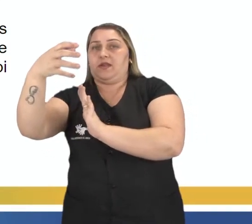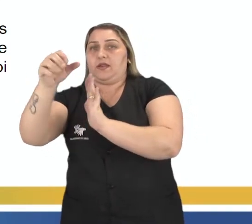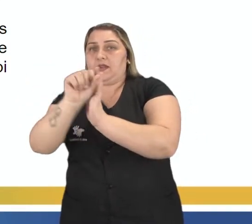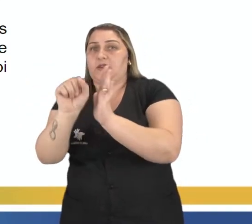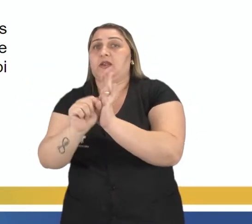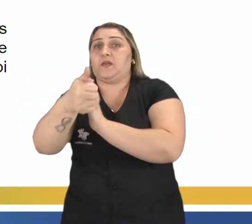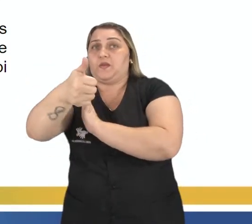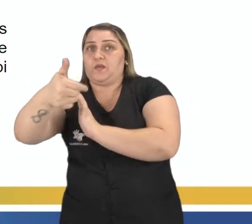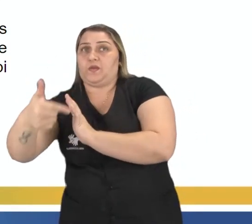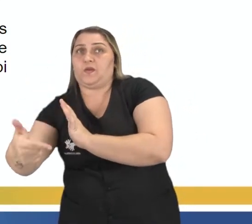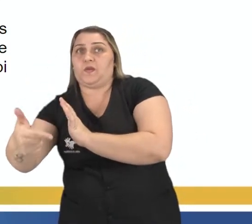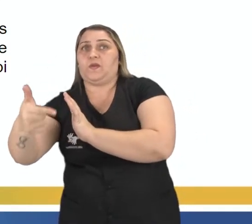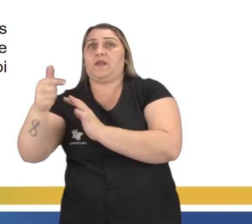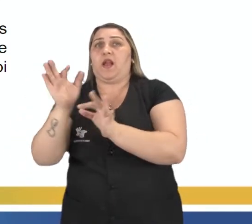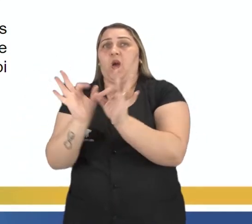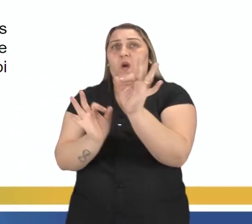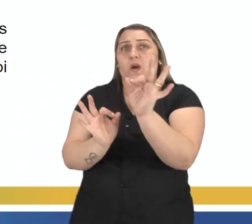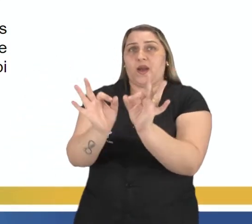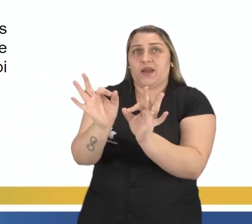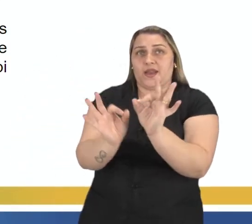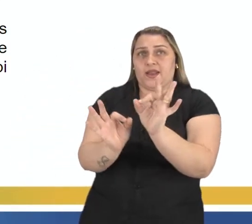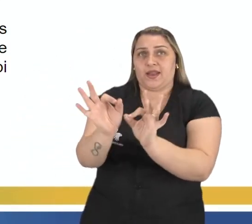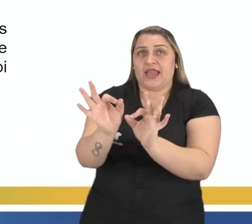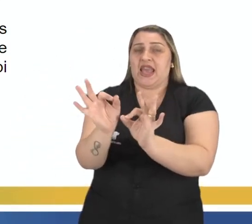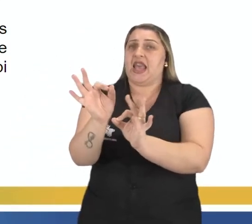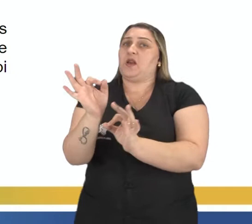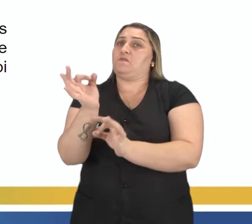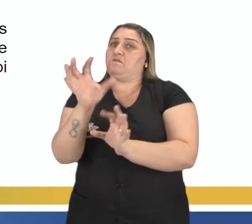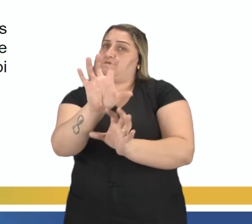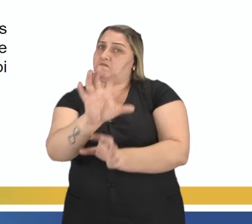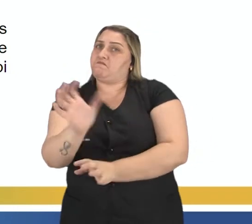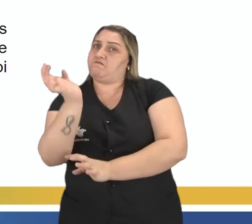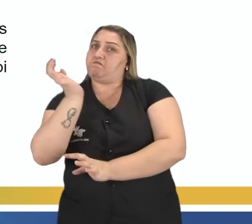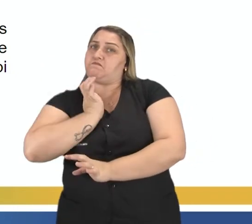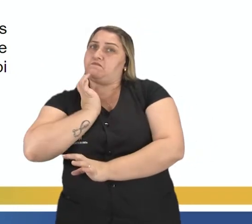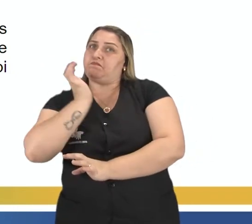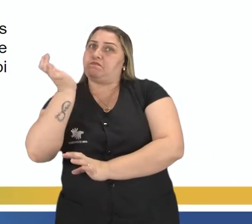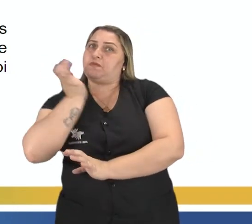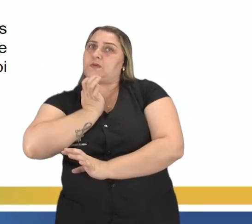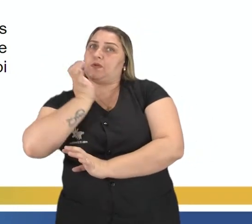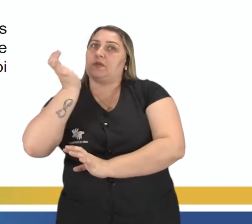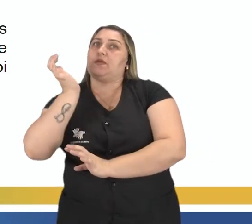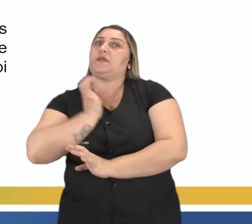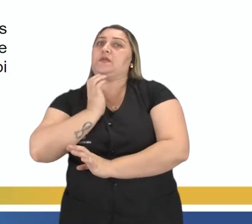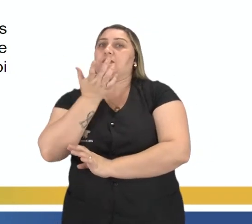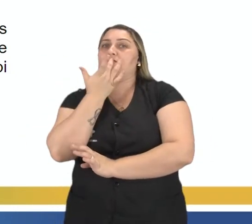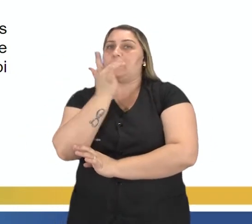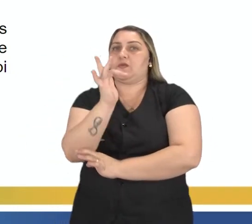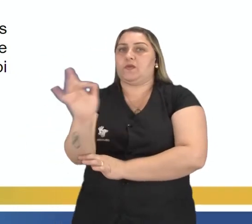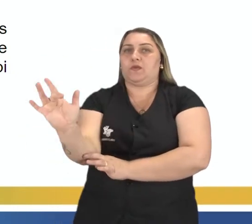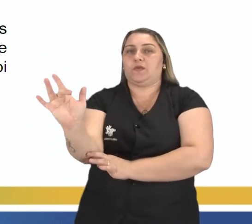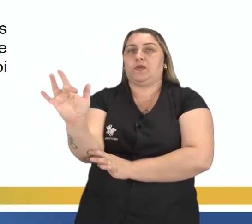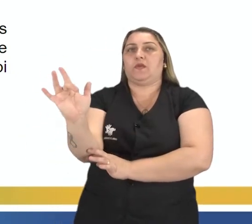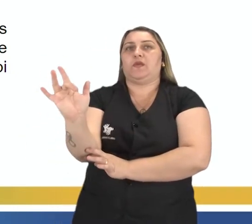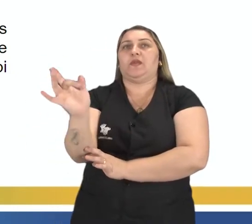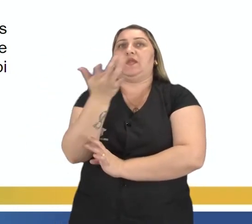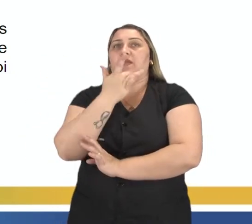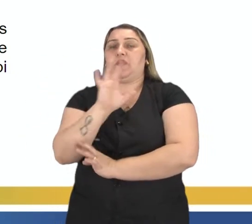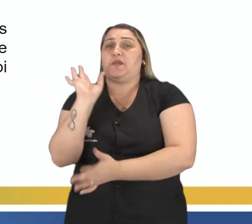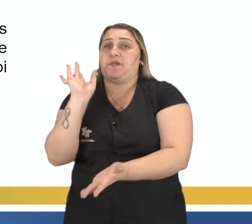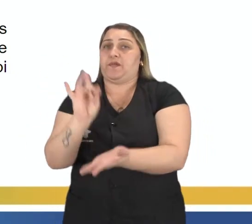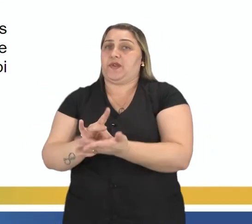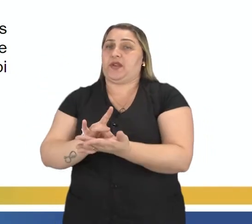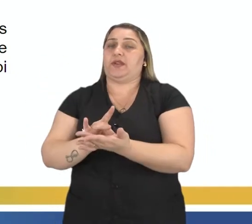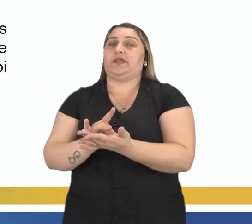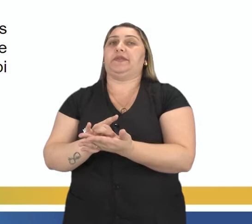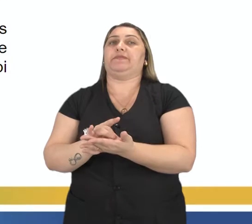século XII. E essa região era uma região muito rica em ouro, né? Esse ouro, na